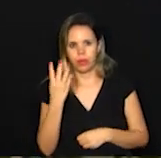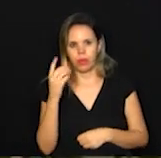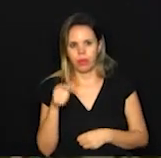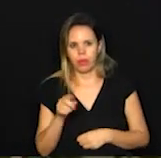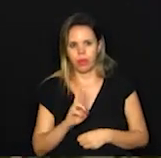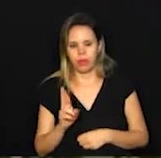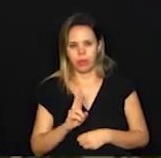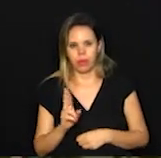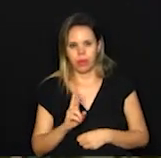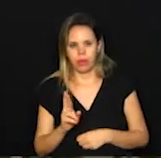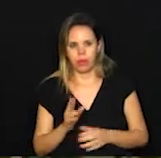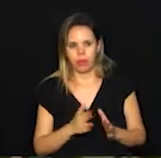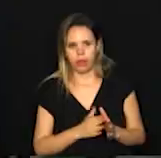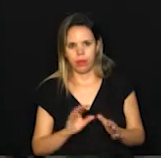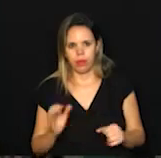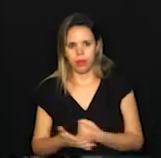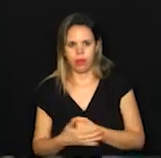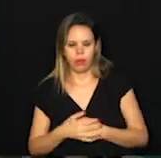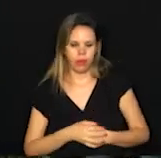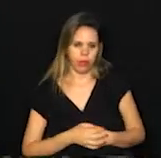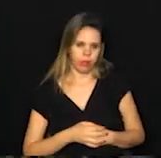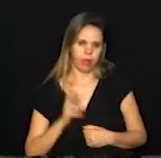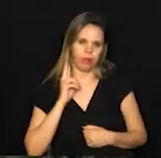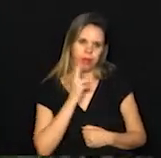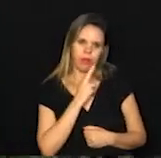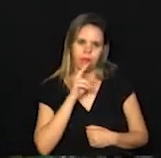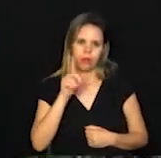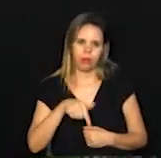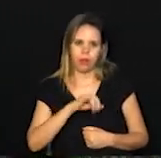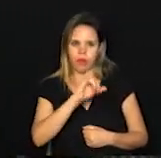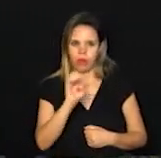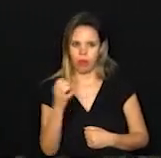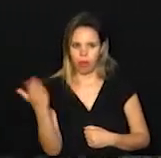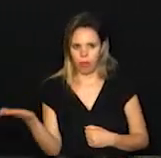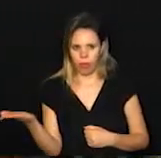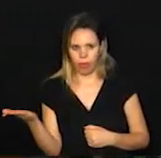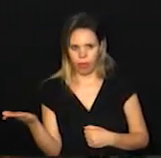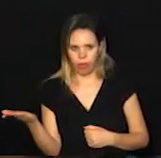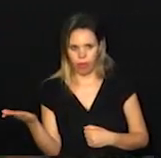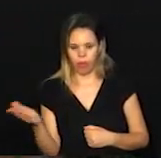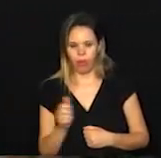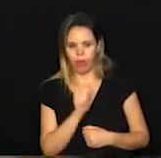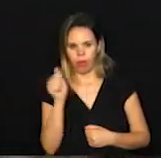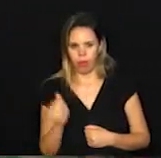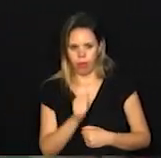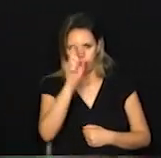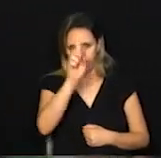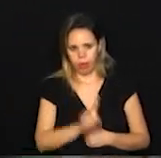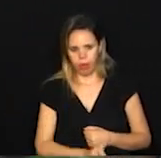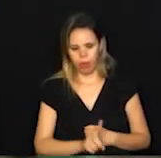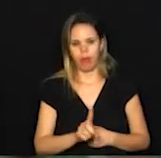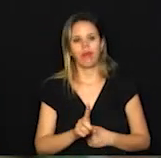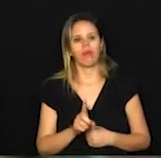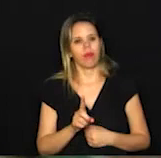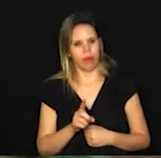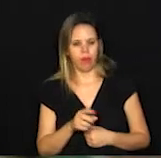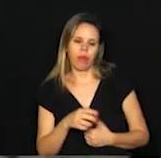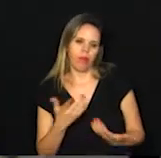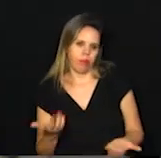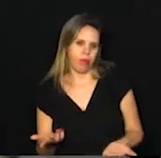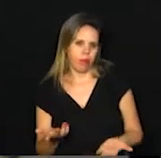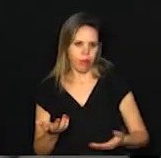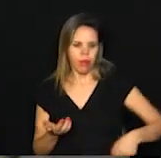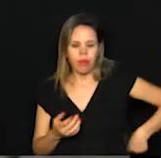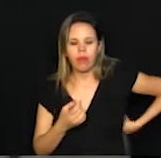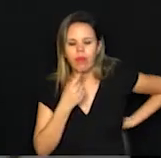mil em plena pandemia. O restaurante é do José Ferreira Júnior, um dos diretores da Abrazel de Campinas,